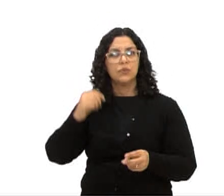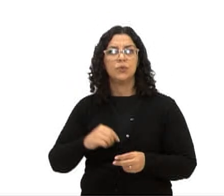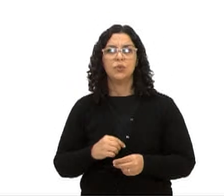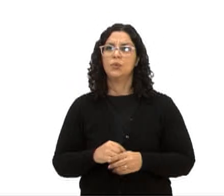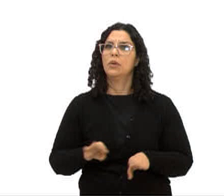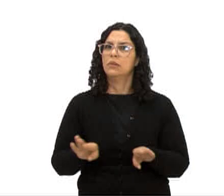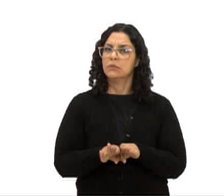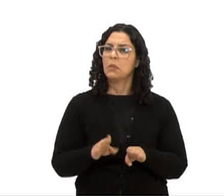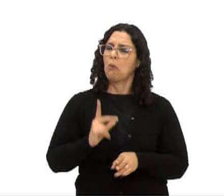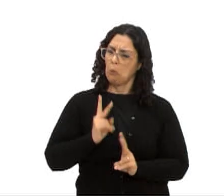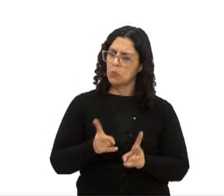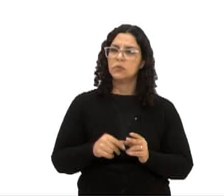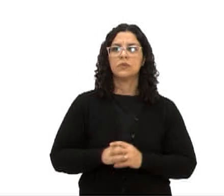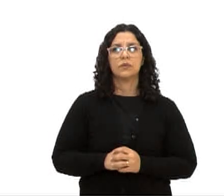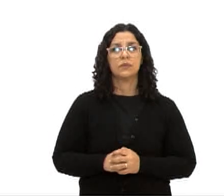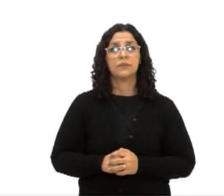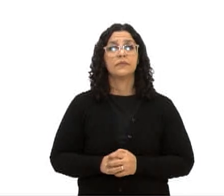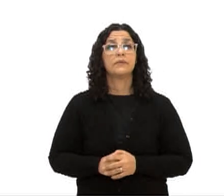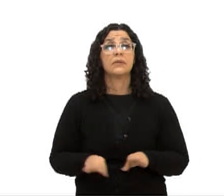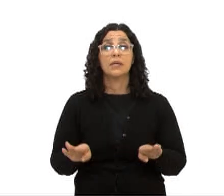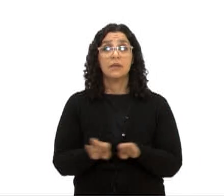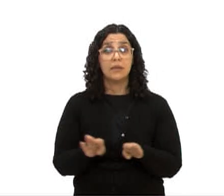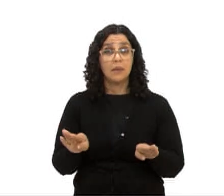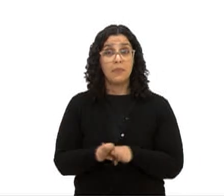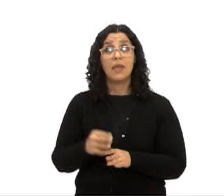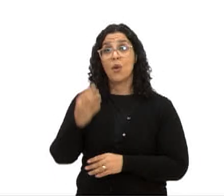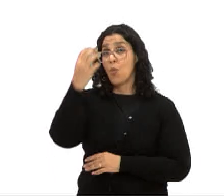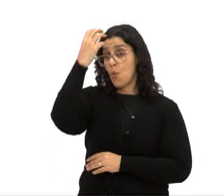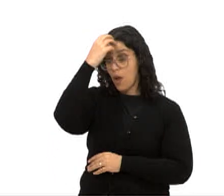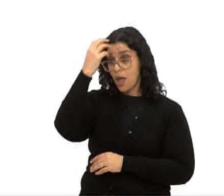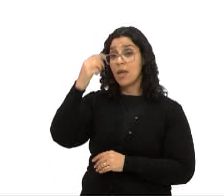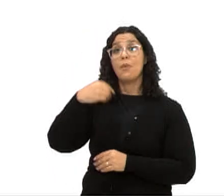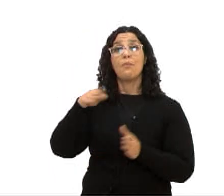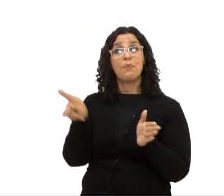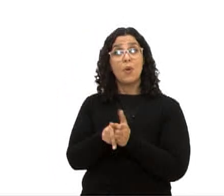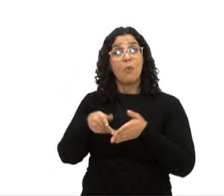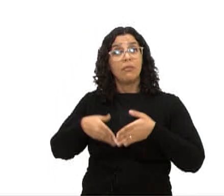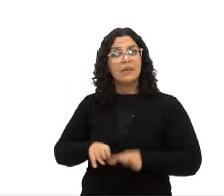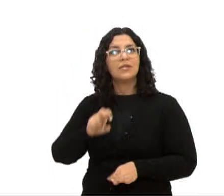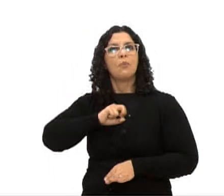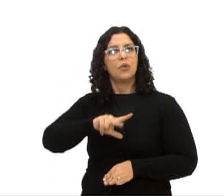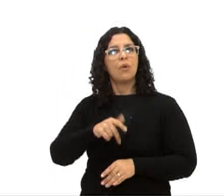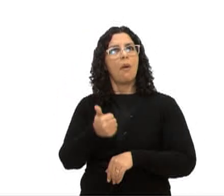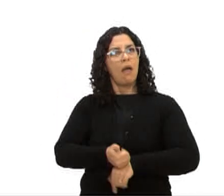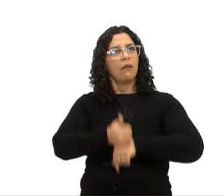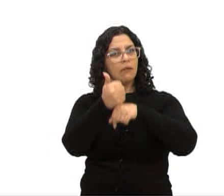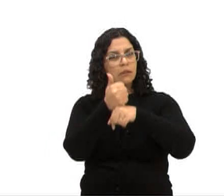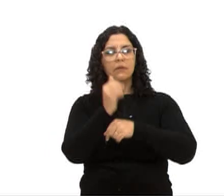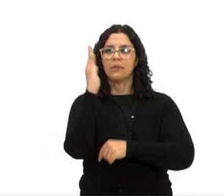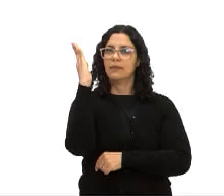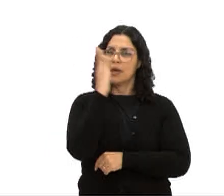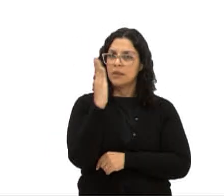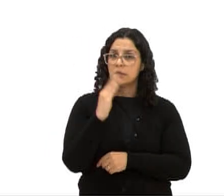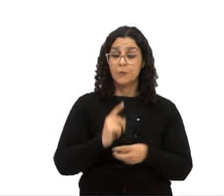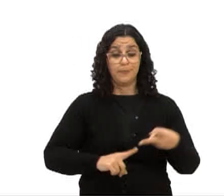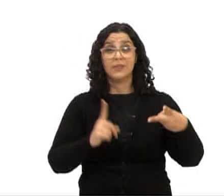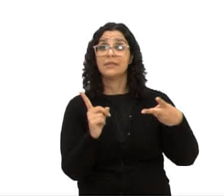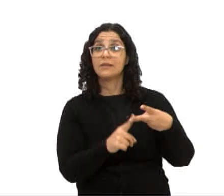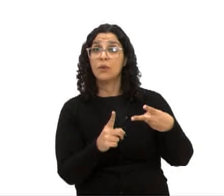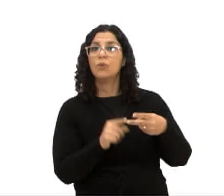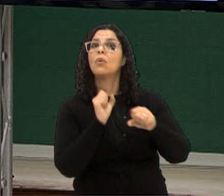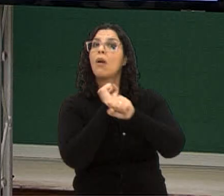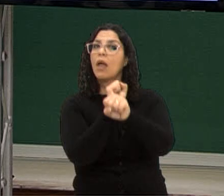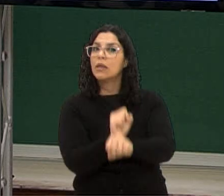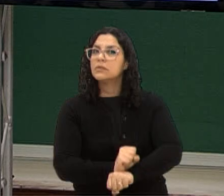imperador, um rei, inclusive português governando o Brasil, a escravidão. A grande maioria da